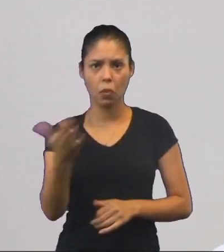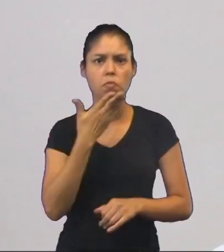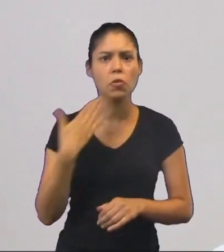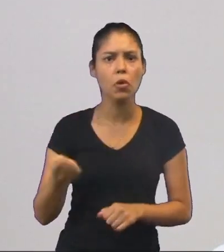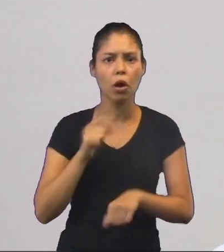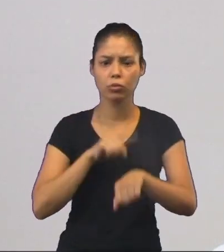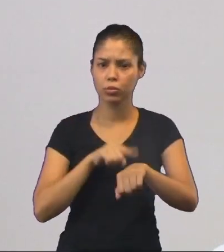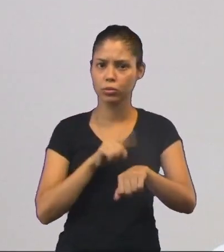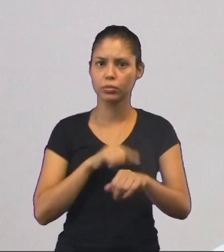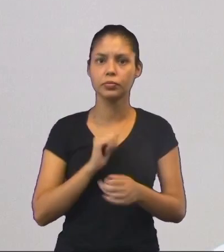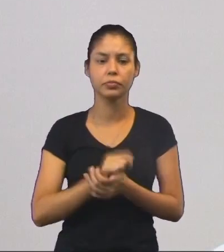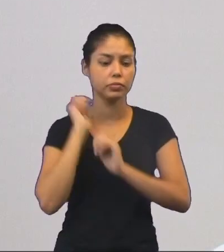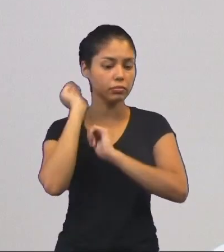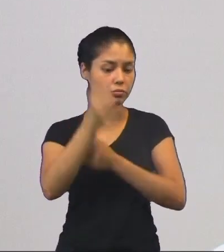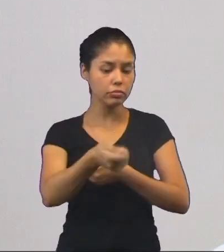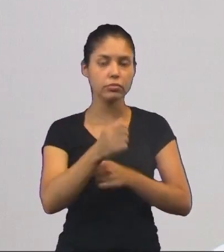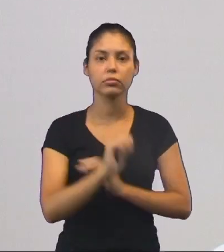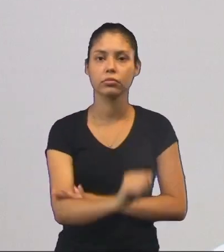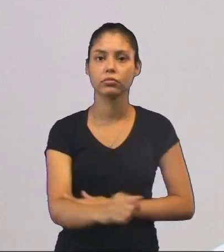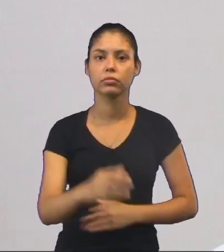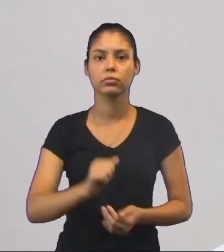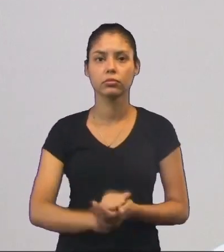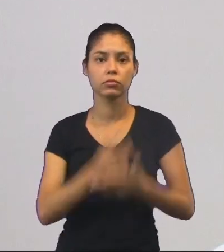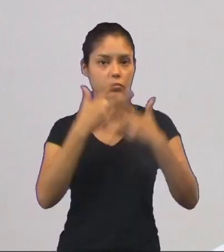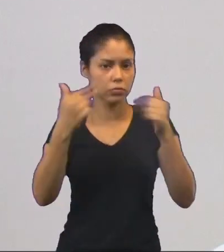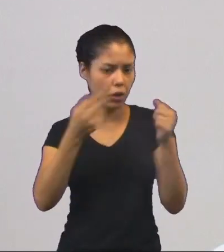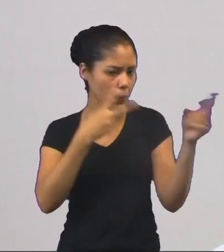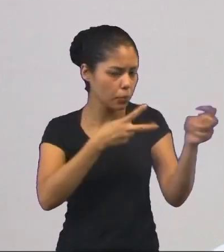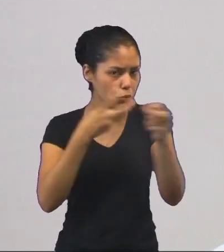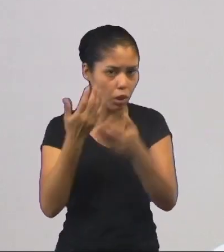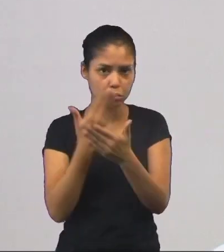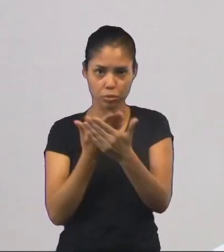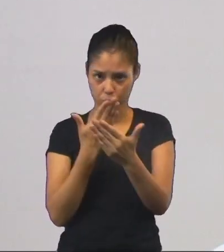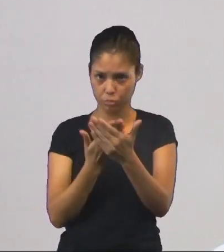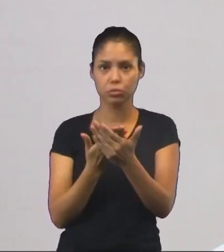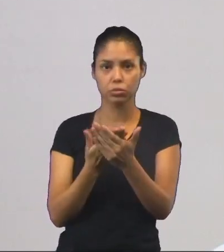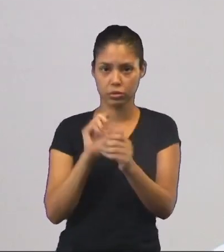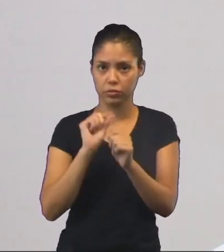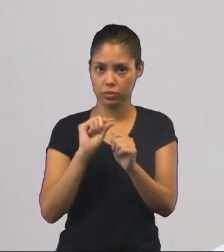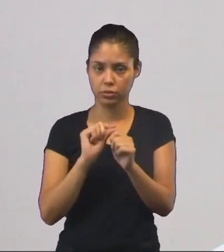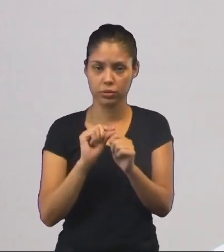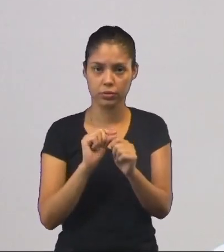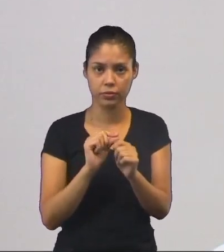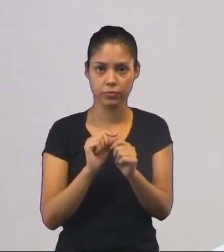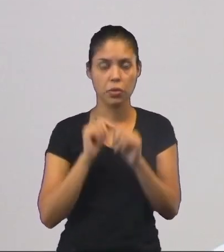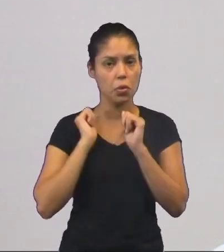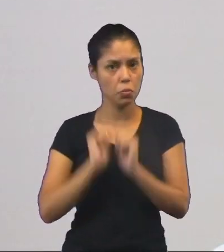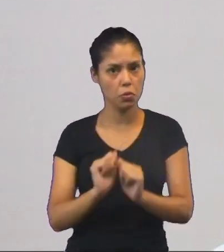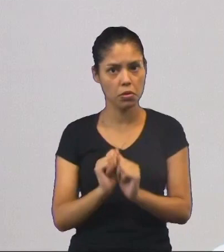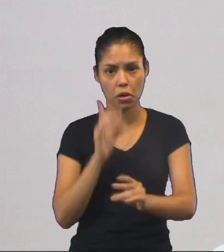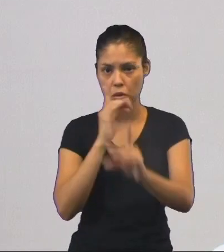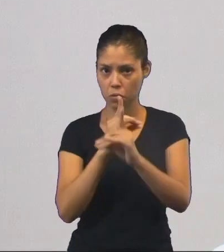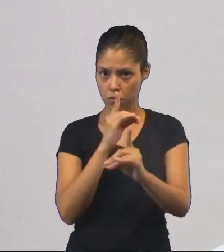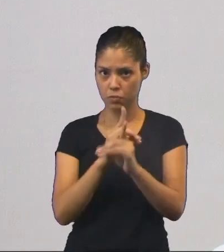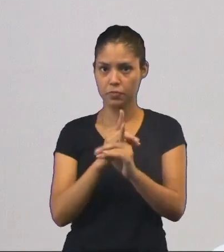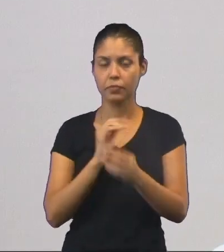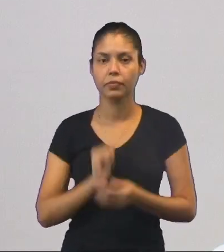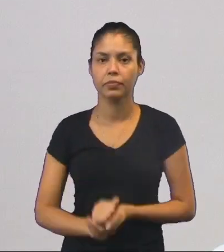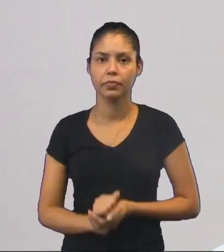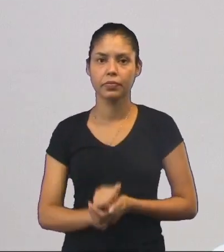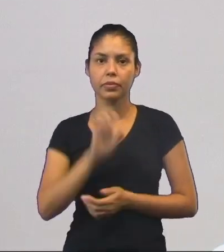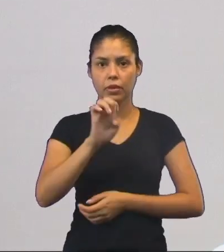tempo para pescar. Com as observações, com os estudos que eles faziam, eles puderam identificar